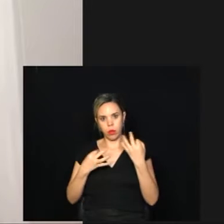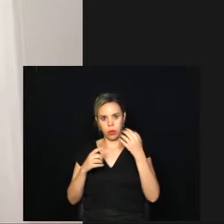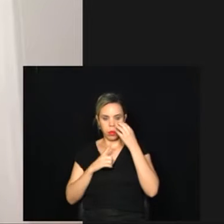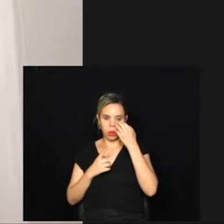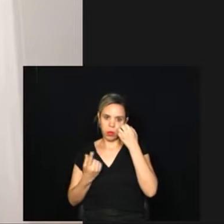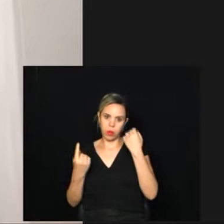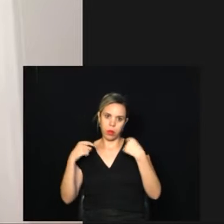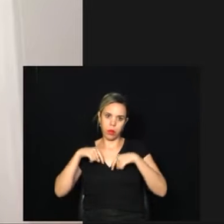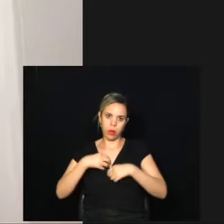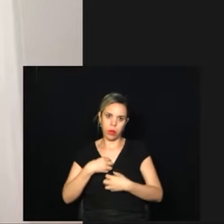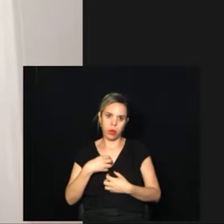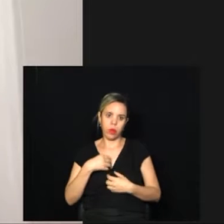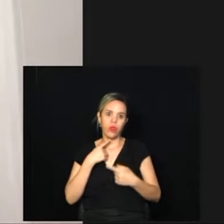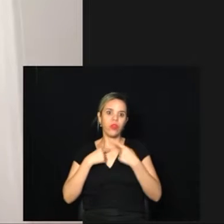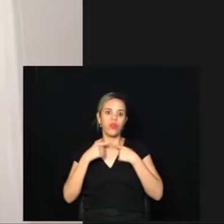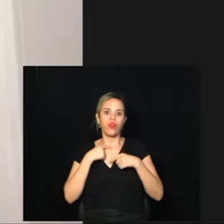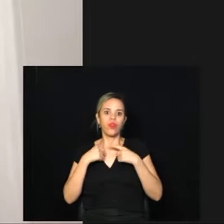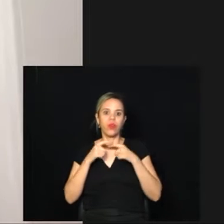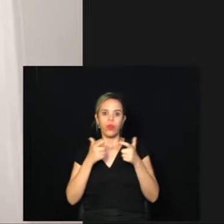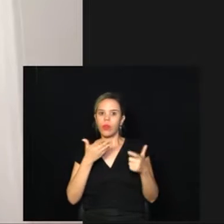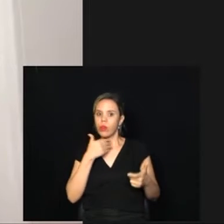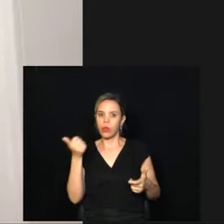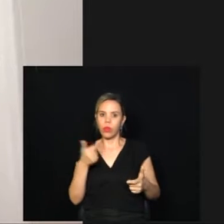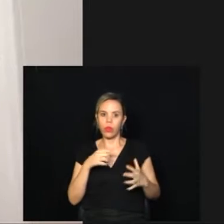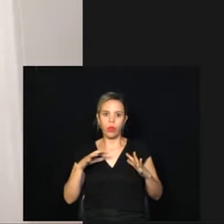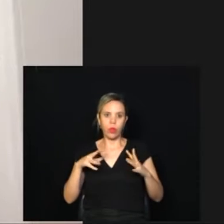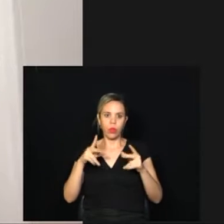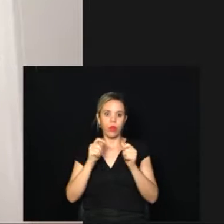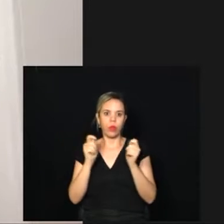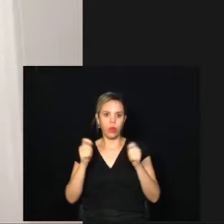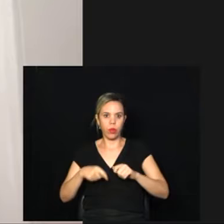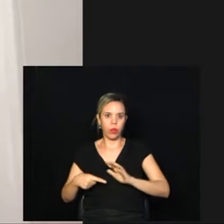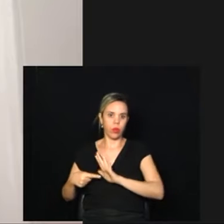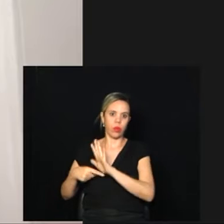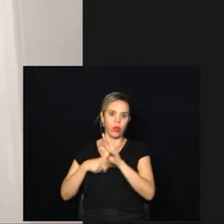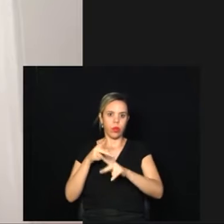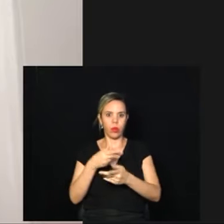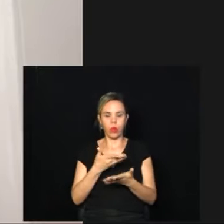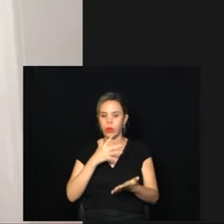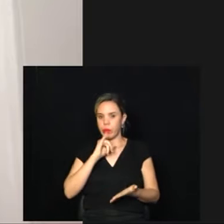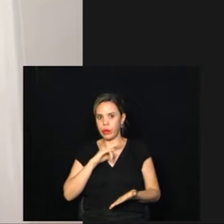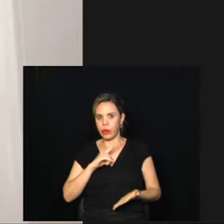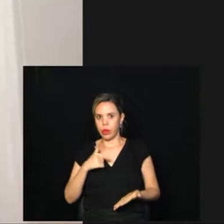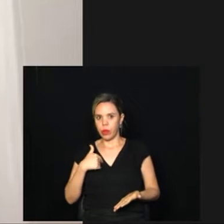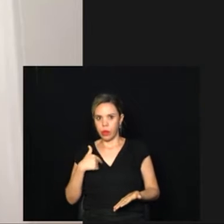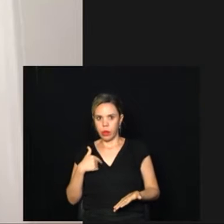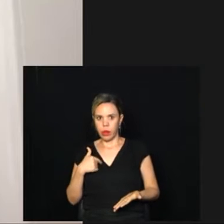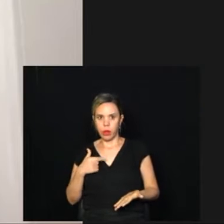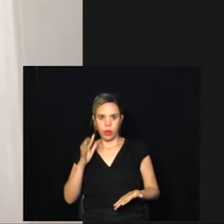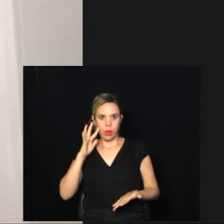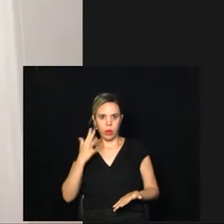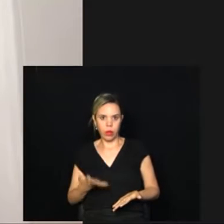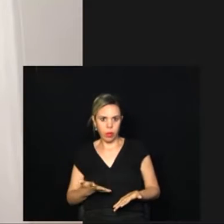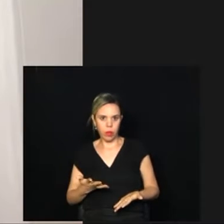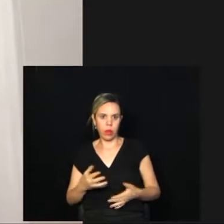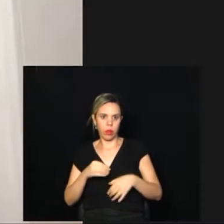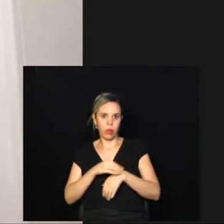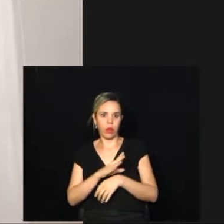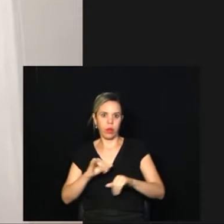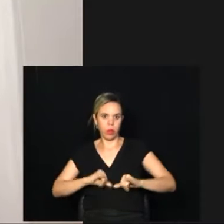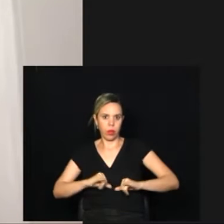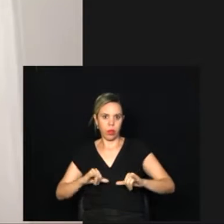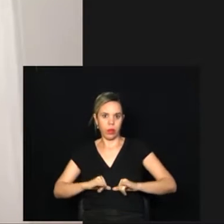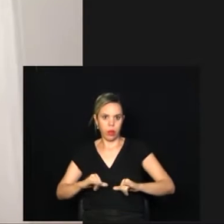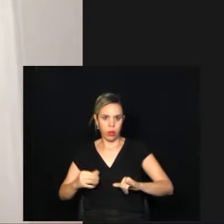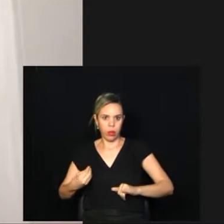dentro de mim. Uma vontade grande de ser a melhor em tudo, de poder mostrar para ele que eu que eu estava dando resultado para ele, que o sofrimento que ele